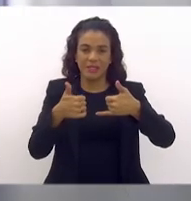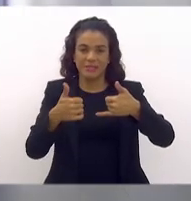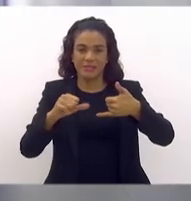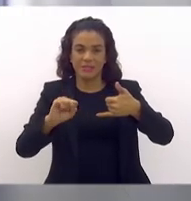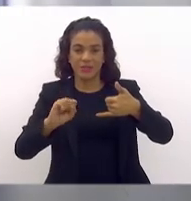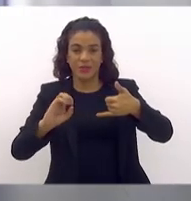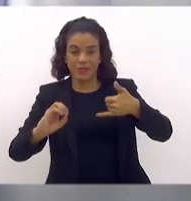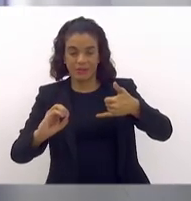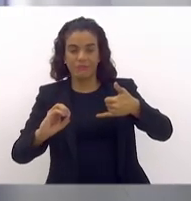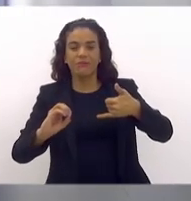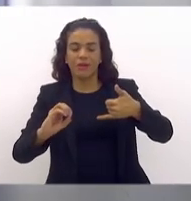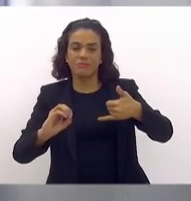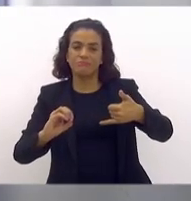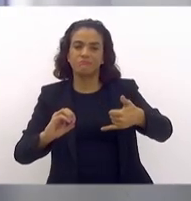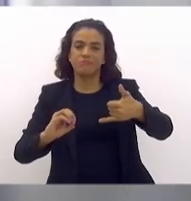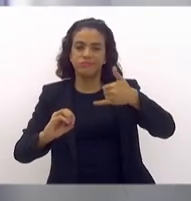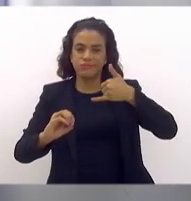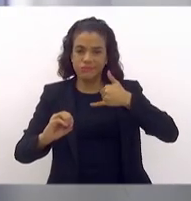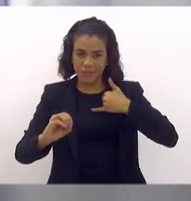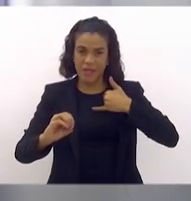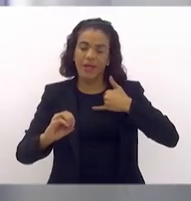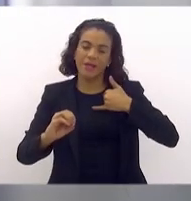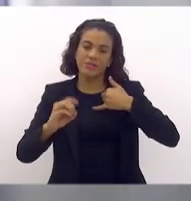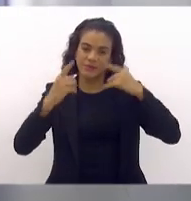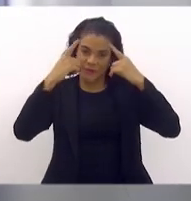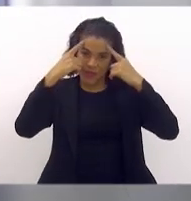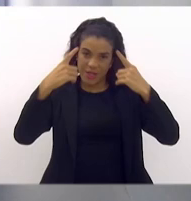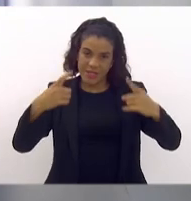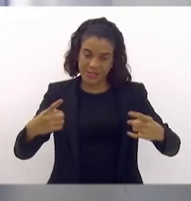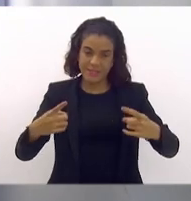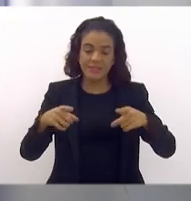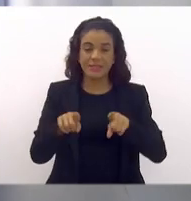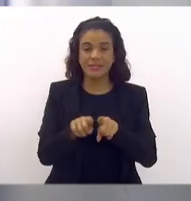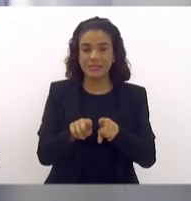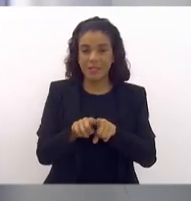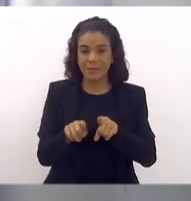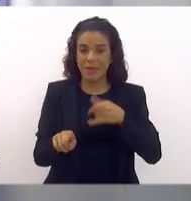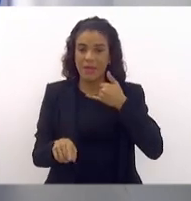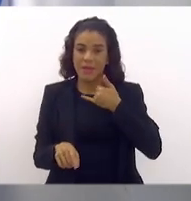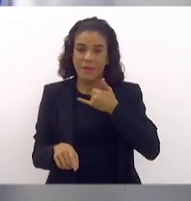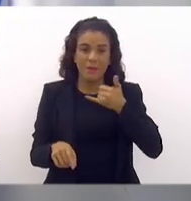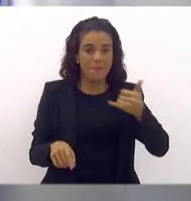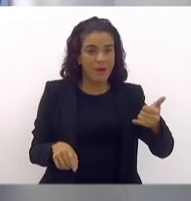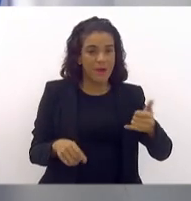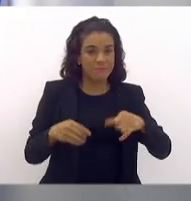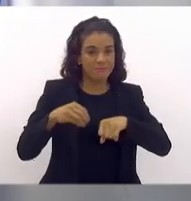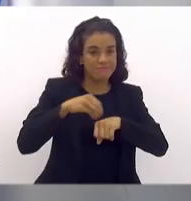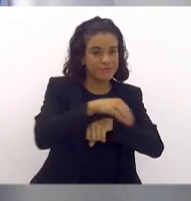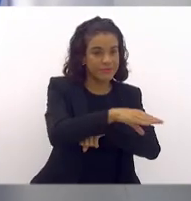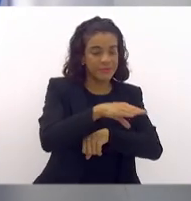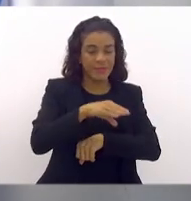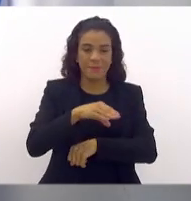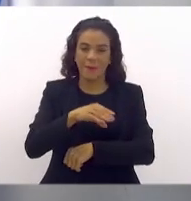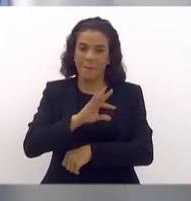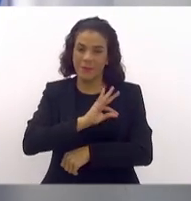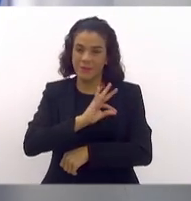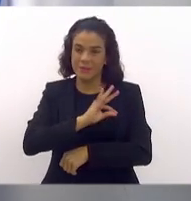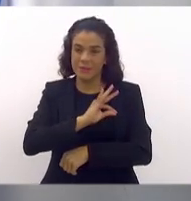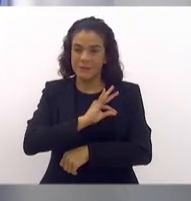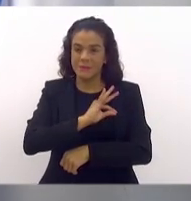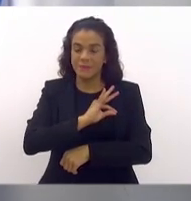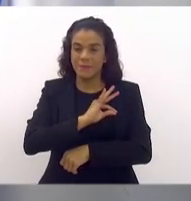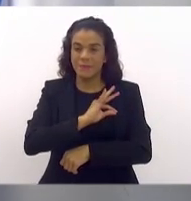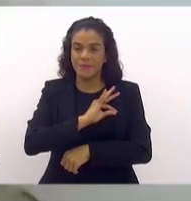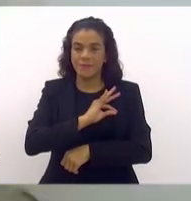maneira, recebe as notícias de violência e também reporta para as unidades policiais, né?